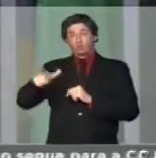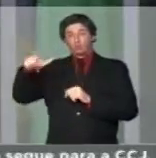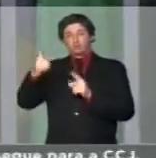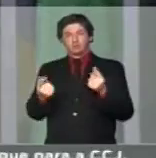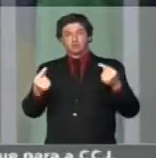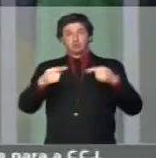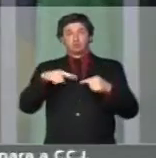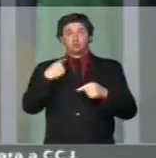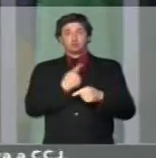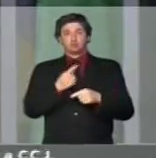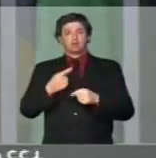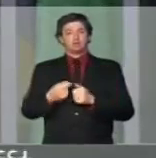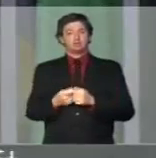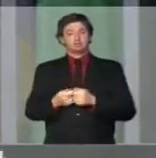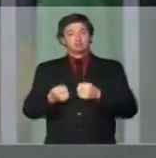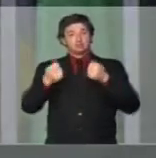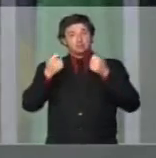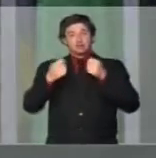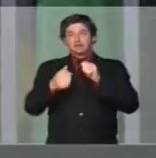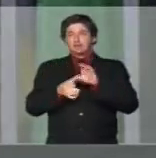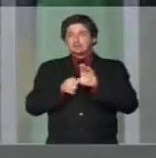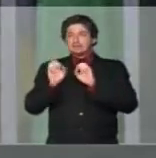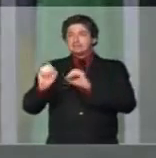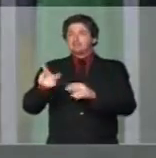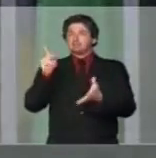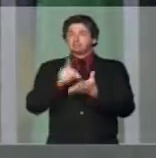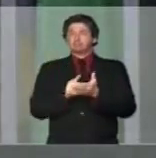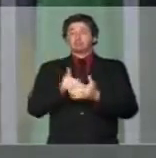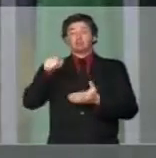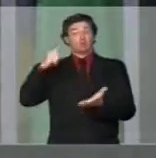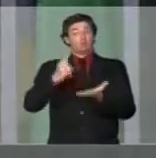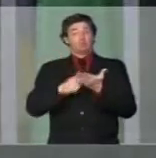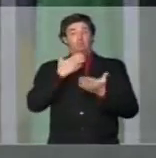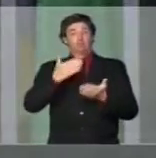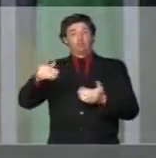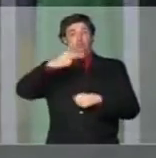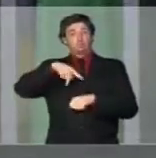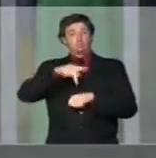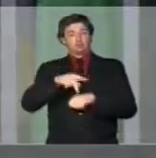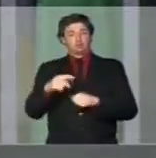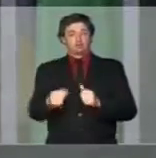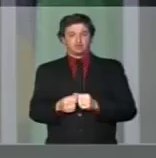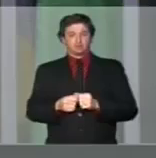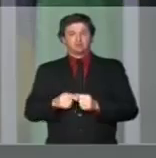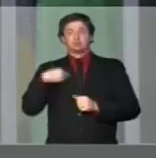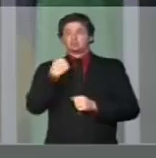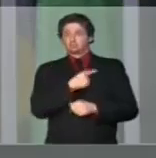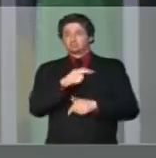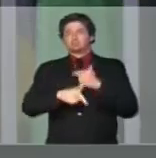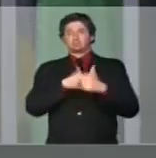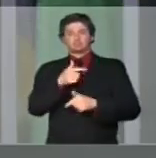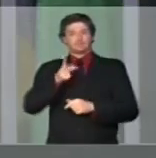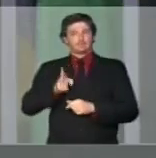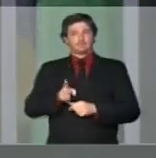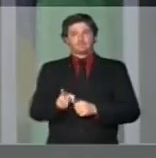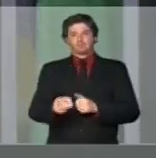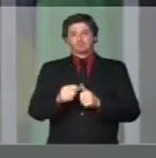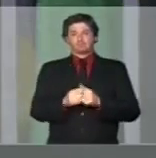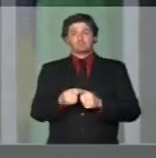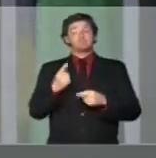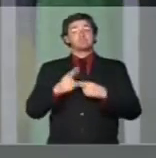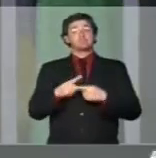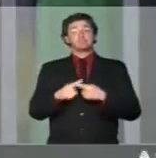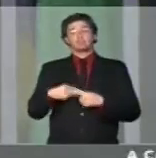oposição, nós temos procurado dar uma verdadeira lição de compromisso com o país. Nós trabalhamos intensamente para